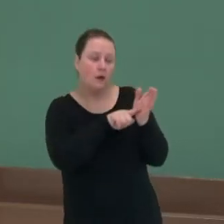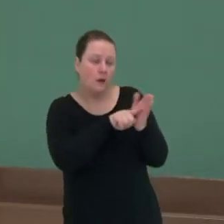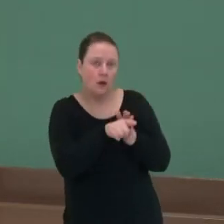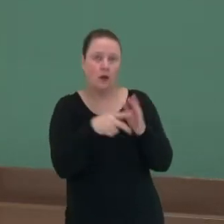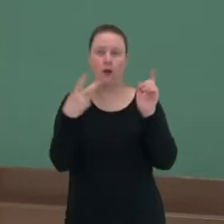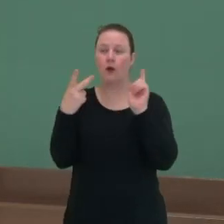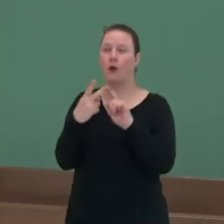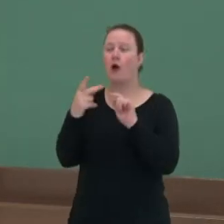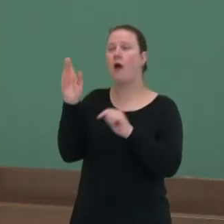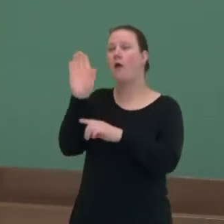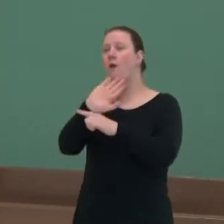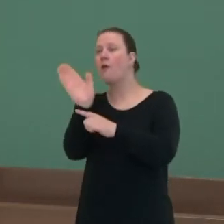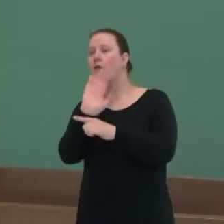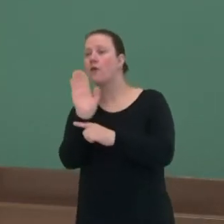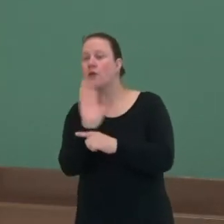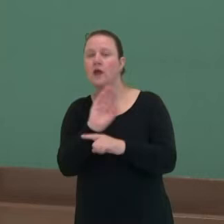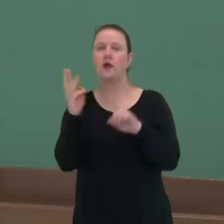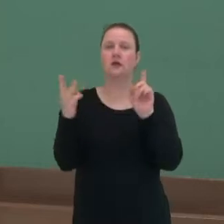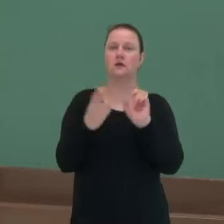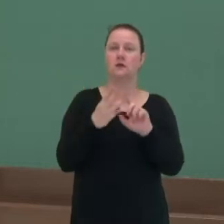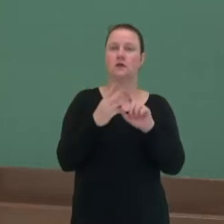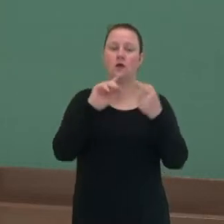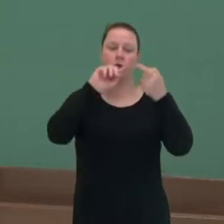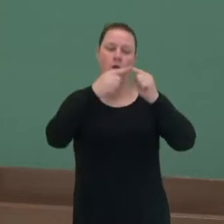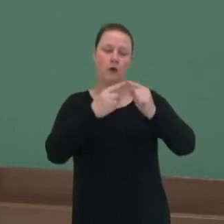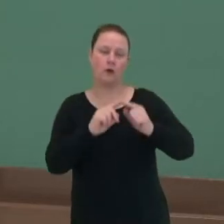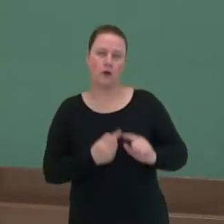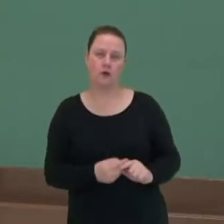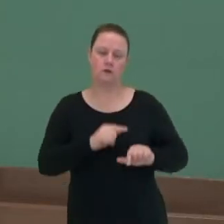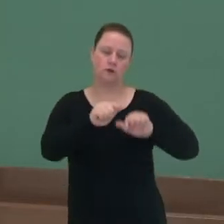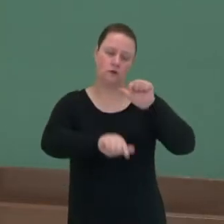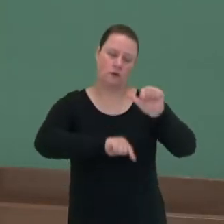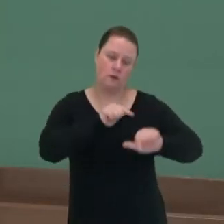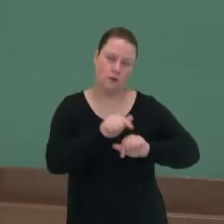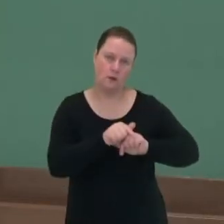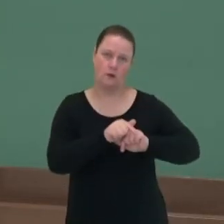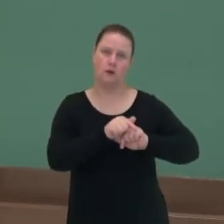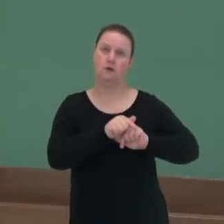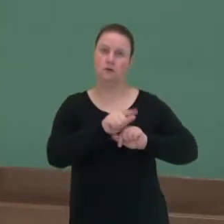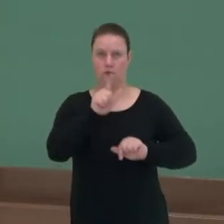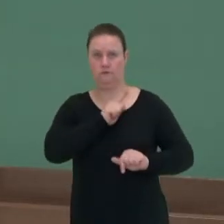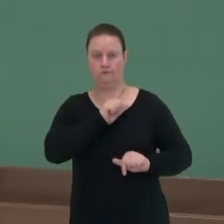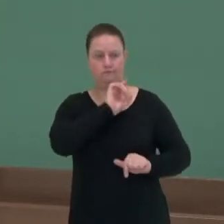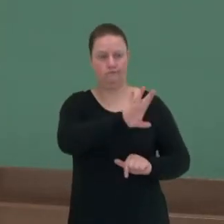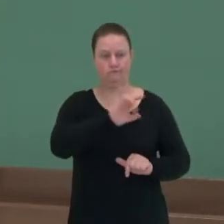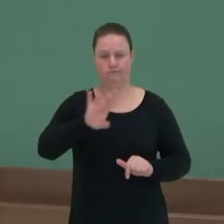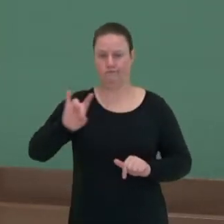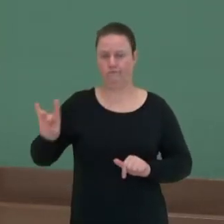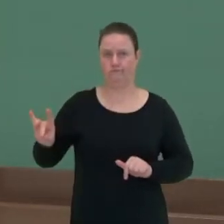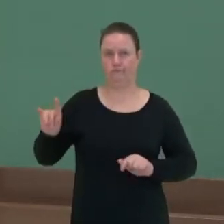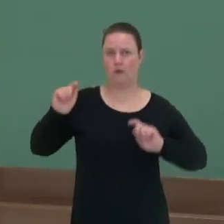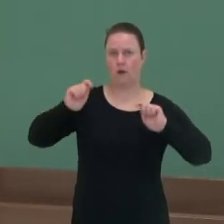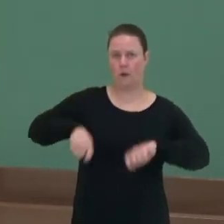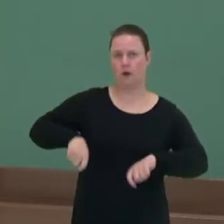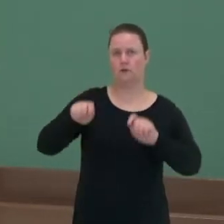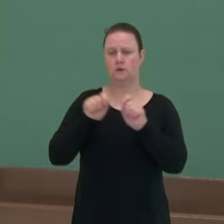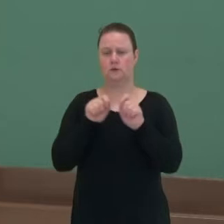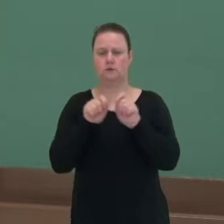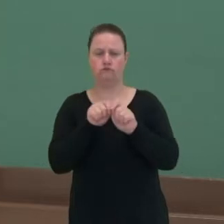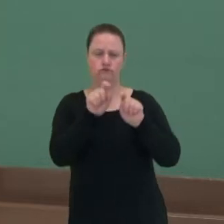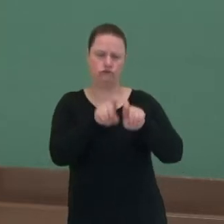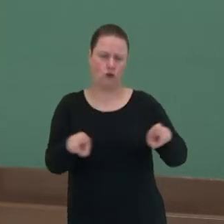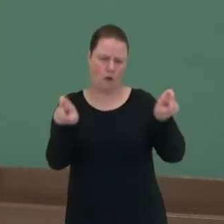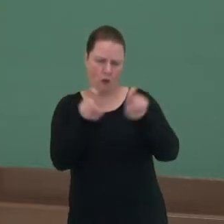ela está assistindo um vídeo, no outro está relacionado ao trabalho. Você não faz assim na sua casa? Mexe no computador, de repente